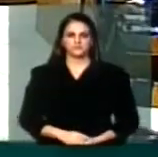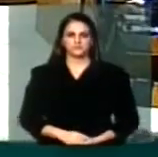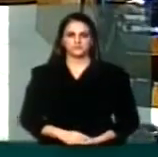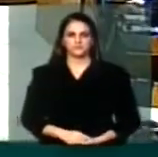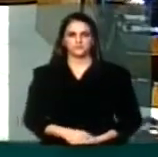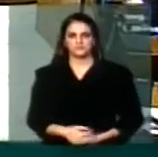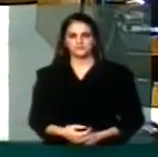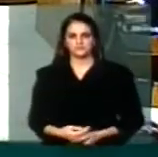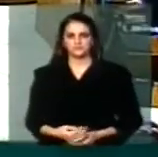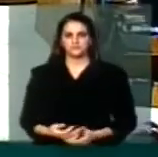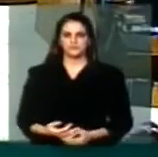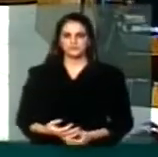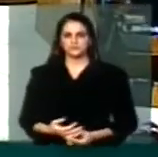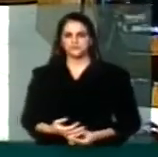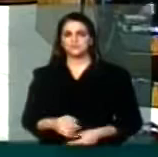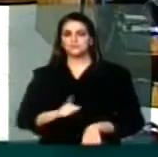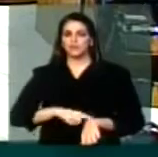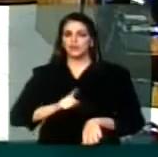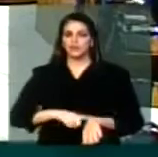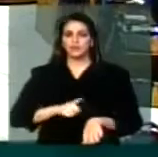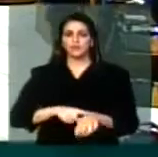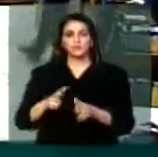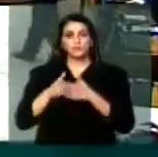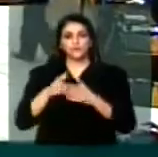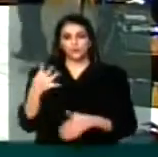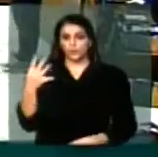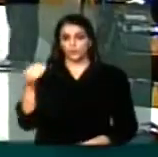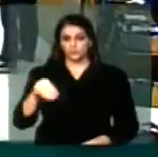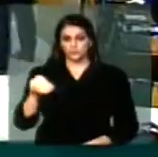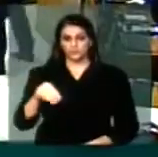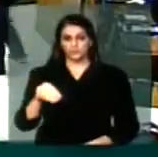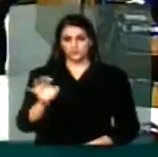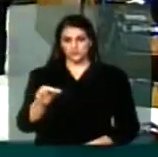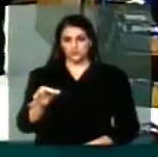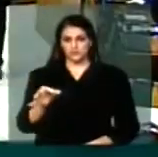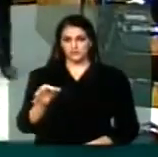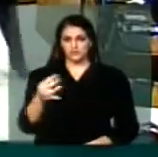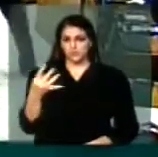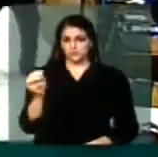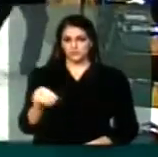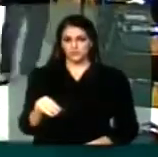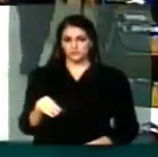né, presidente? Presidente Simão, são 4? É.